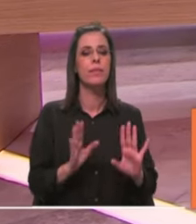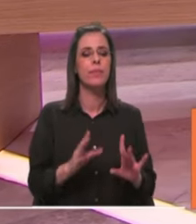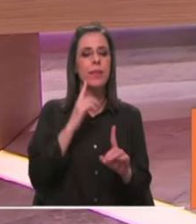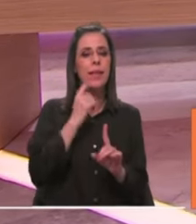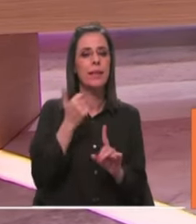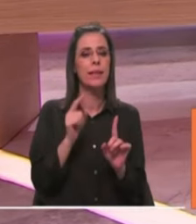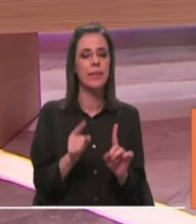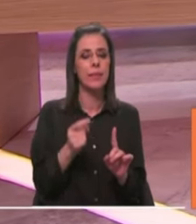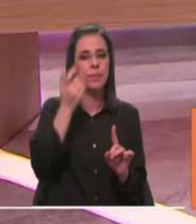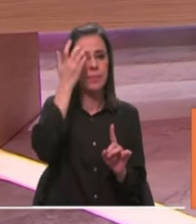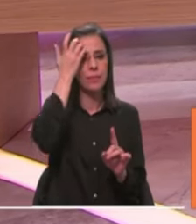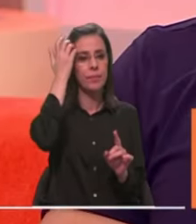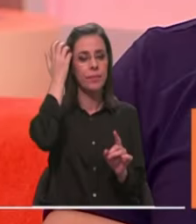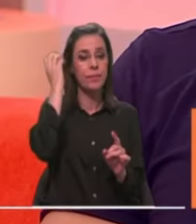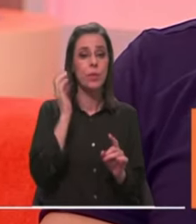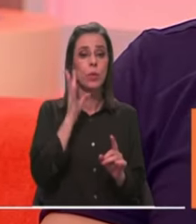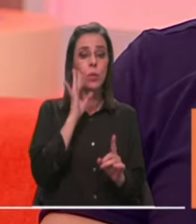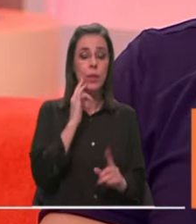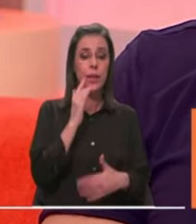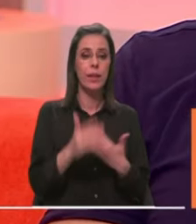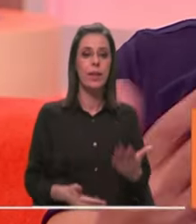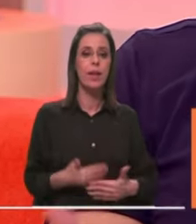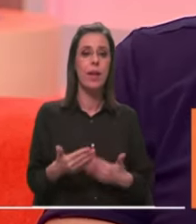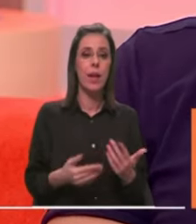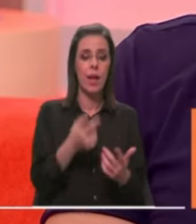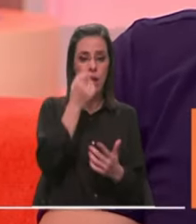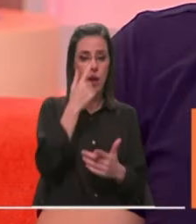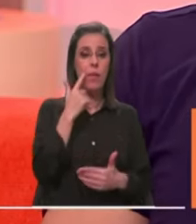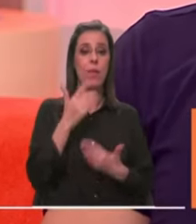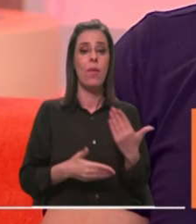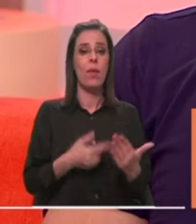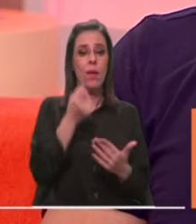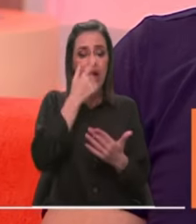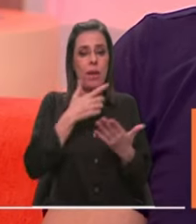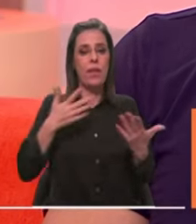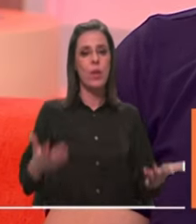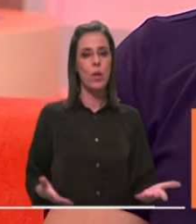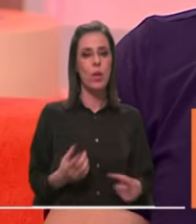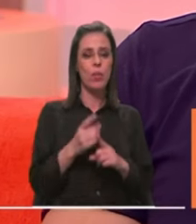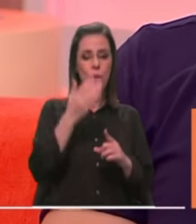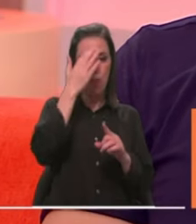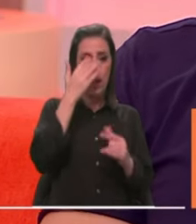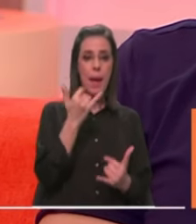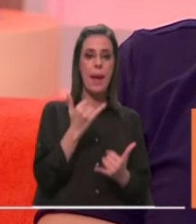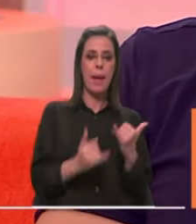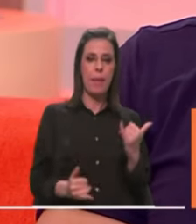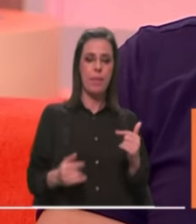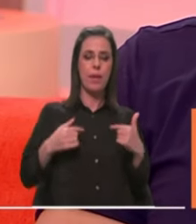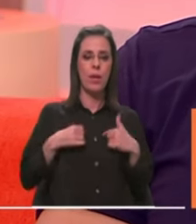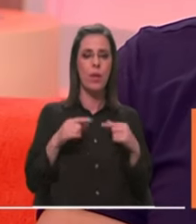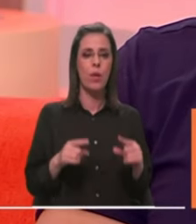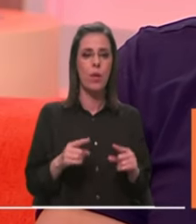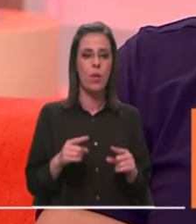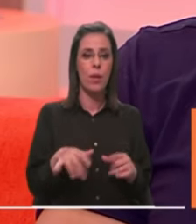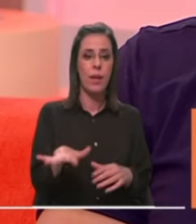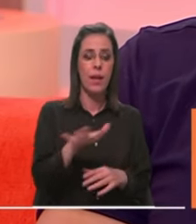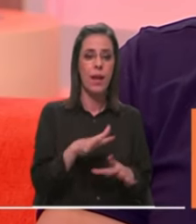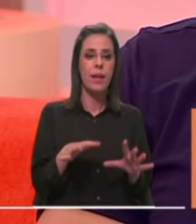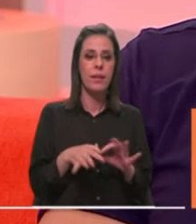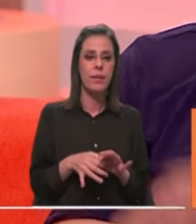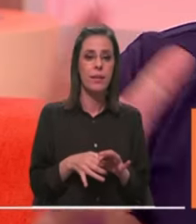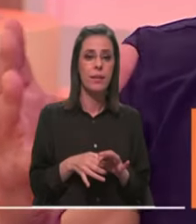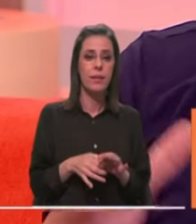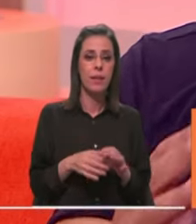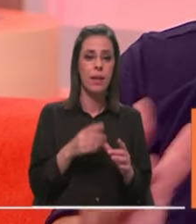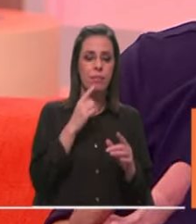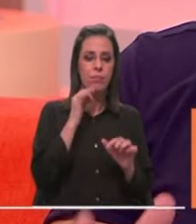tudo eu eu eu estou a tentar avançar a história porque eu acho que é perigoso nós entrarmos não é nesse campo de de de